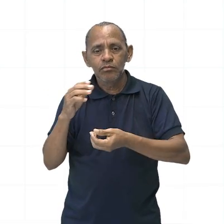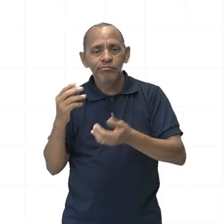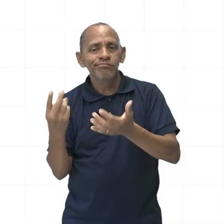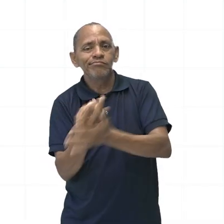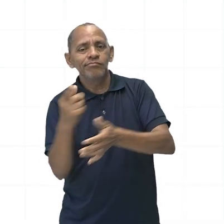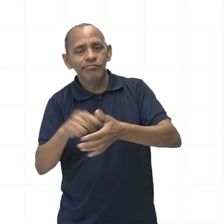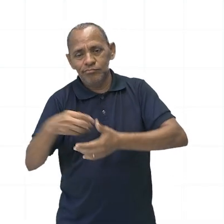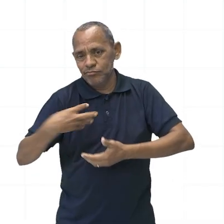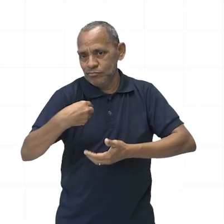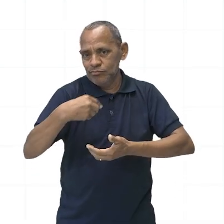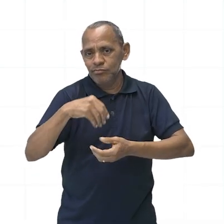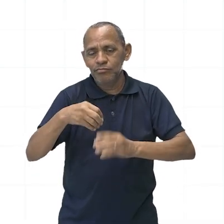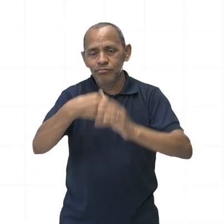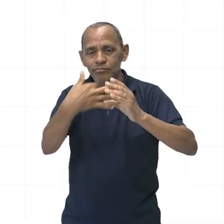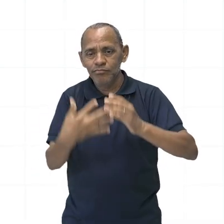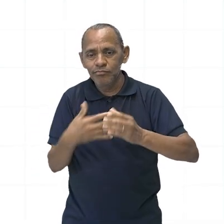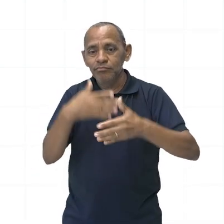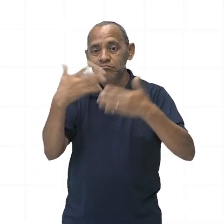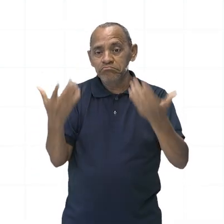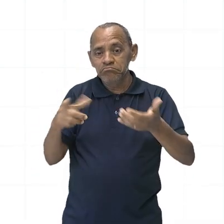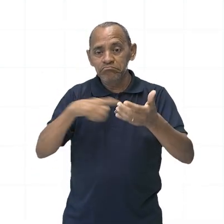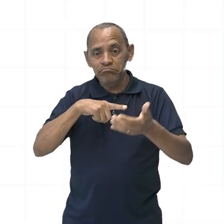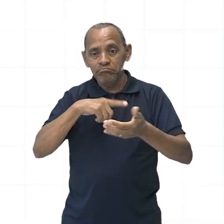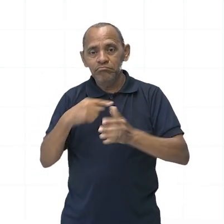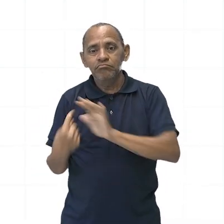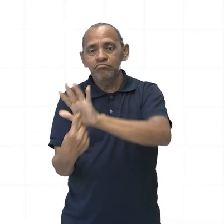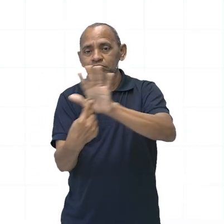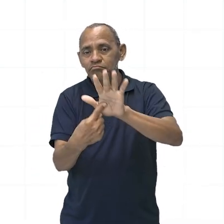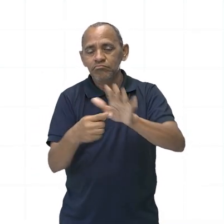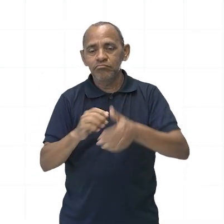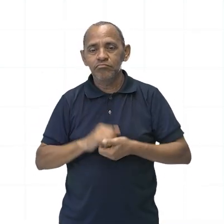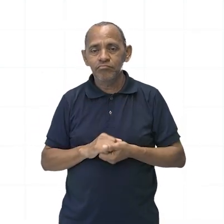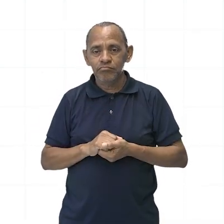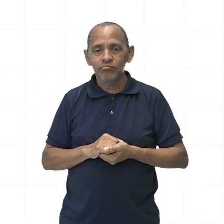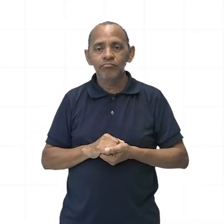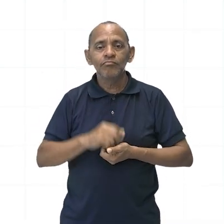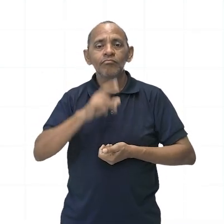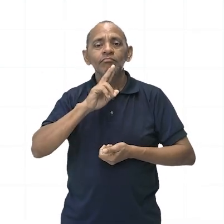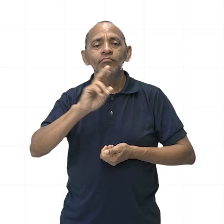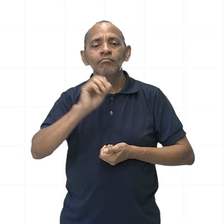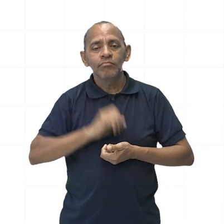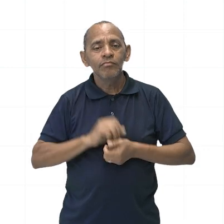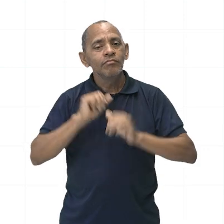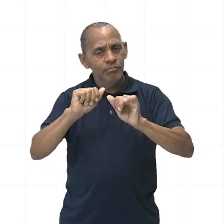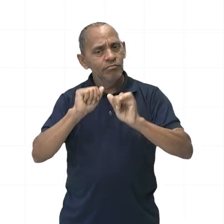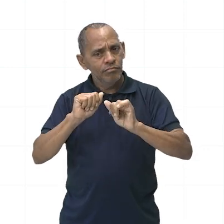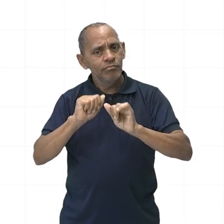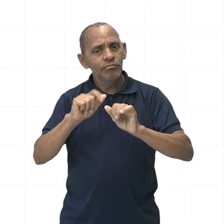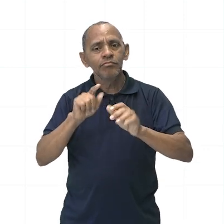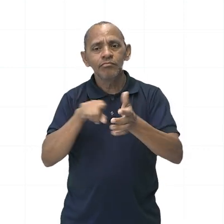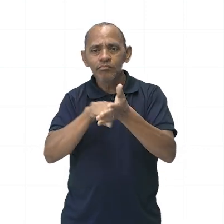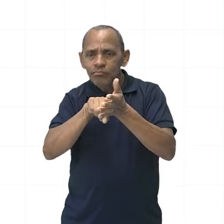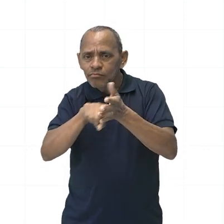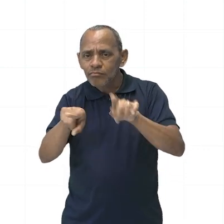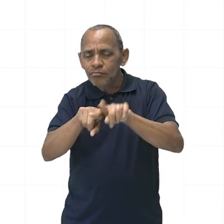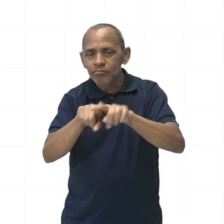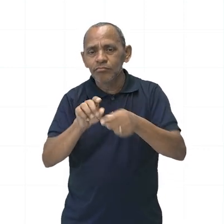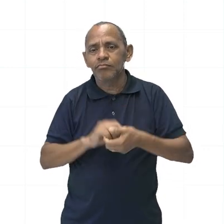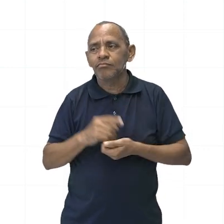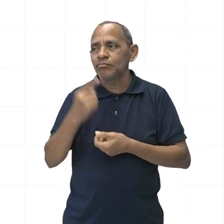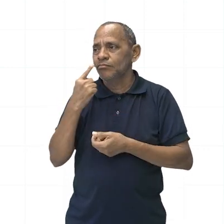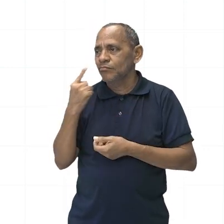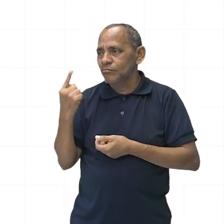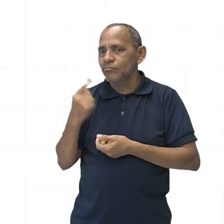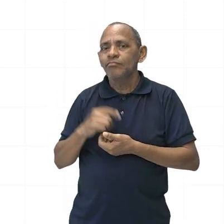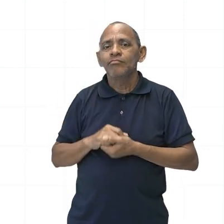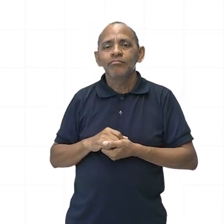é, sobre como serão os filhos e quais características eles vão poder evidenciar. A resposta é que nós podemos